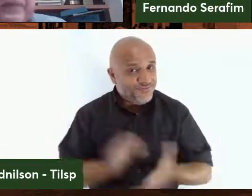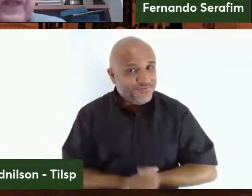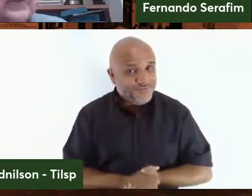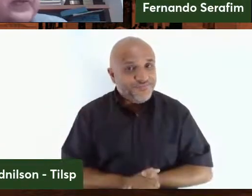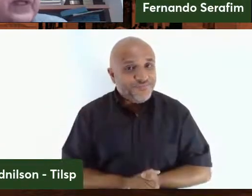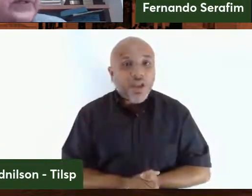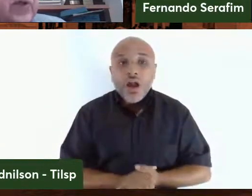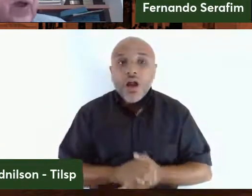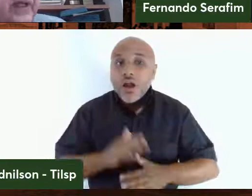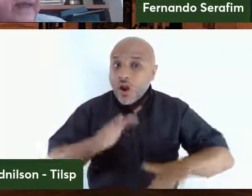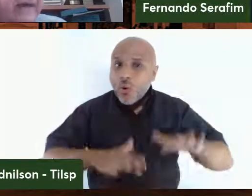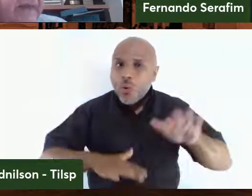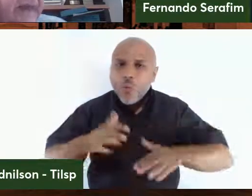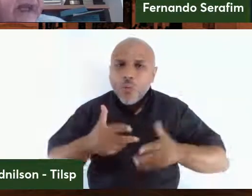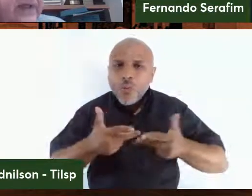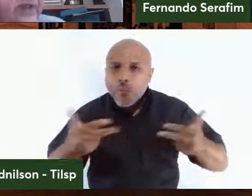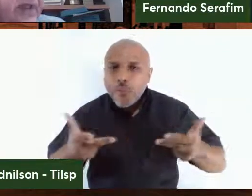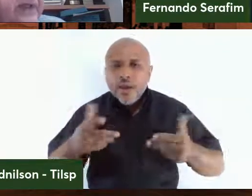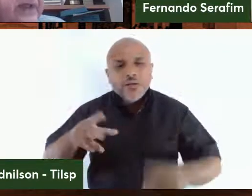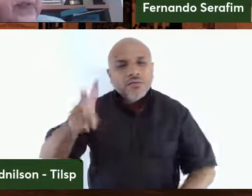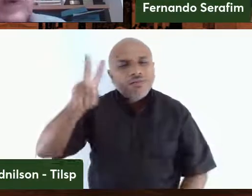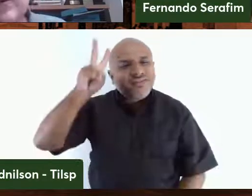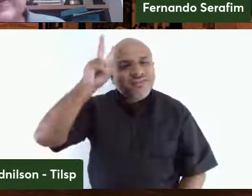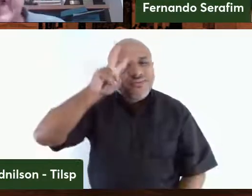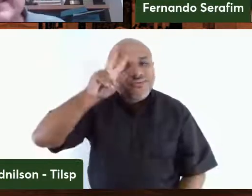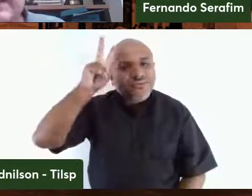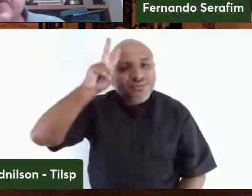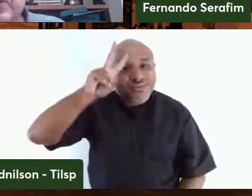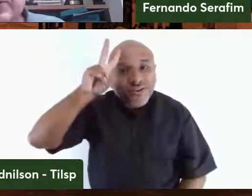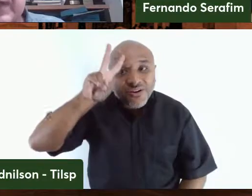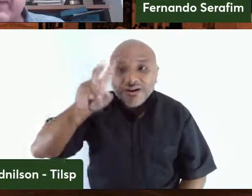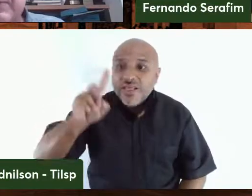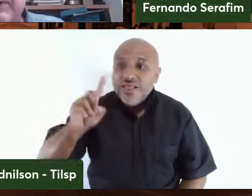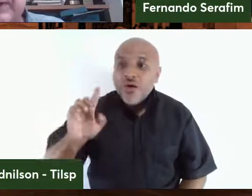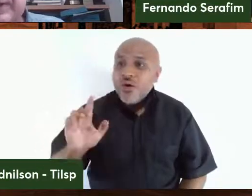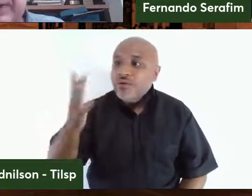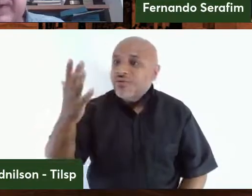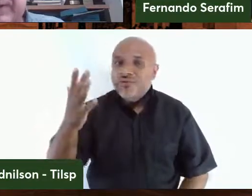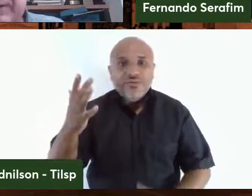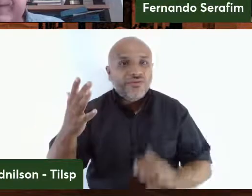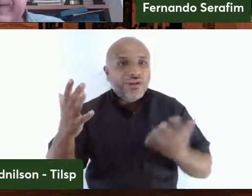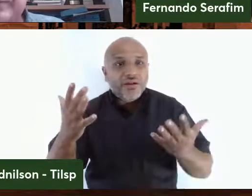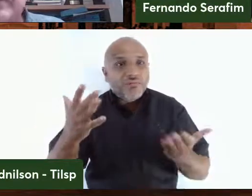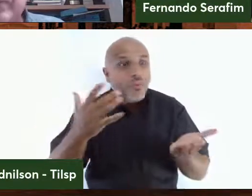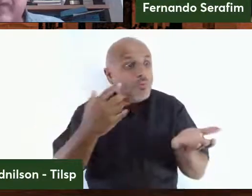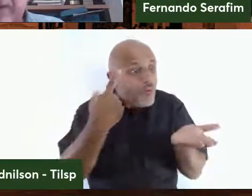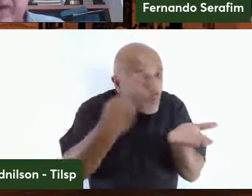em algum momento da história, as coisas não acontecem como estavam previstas.